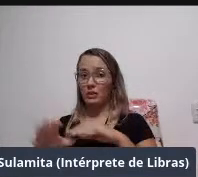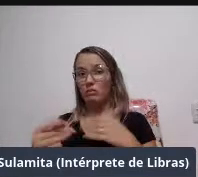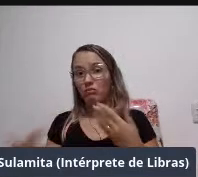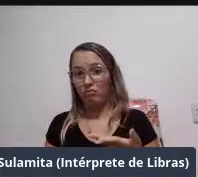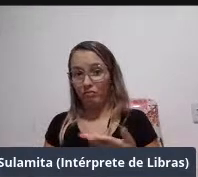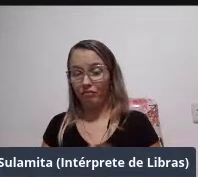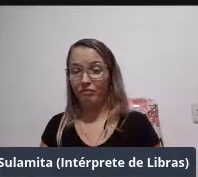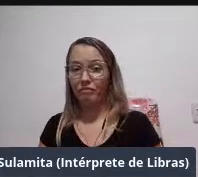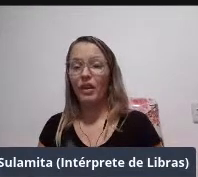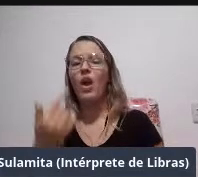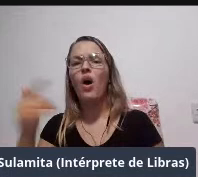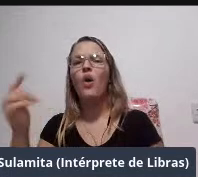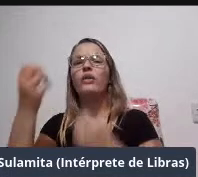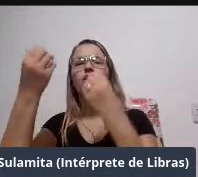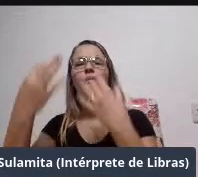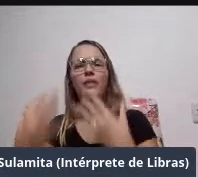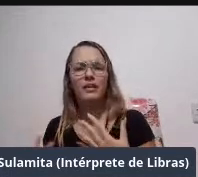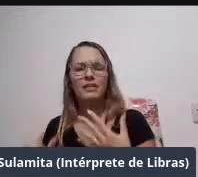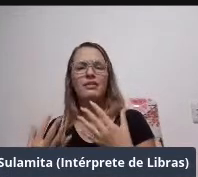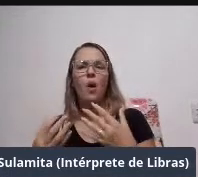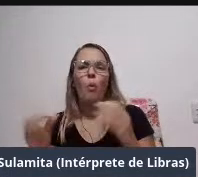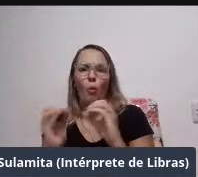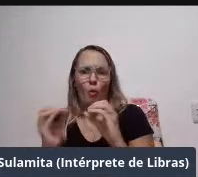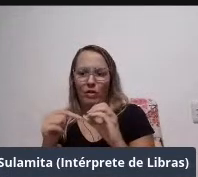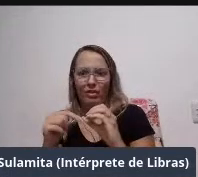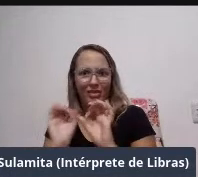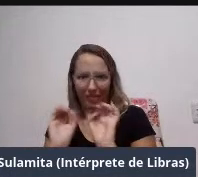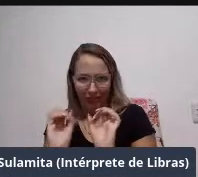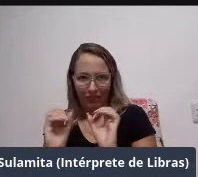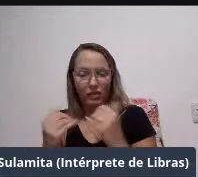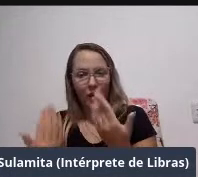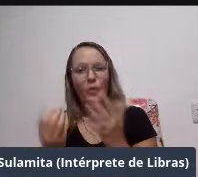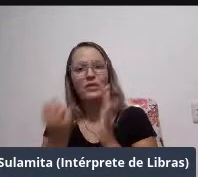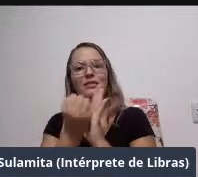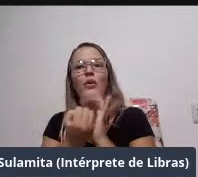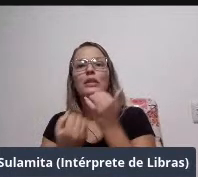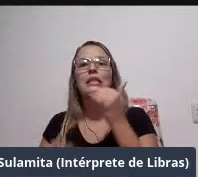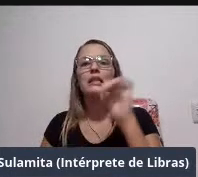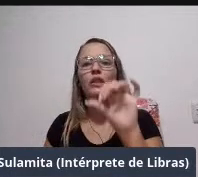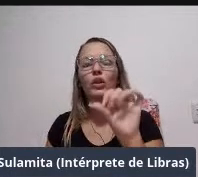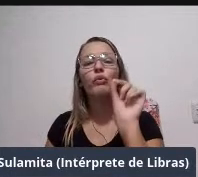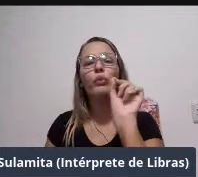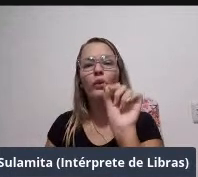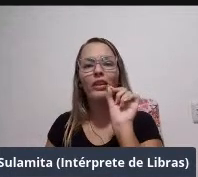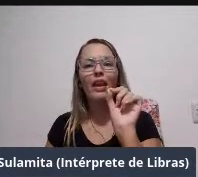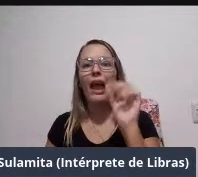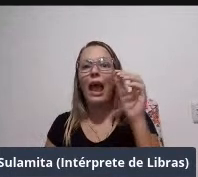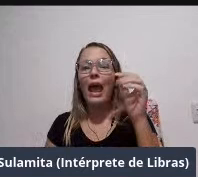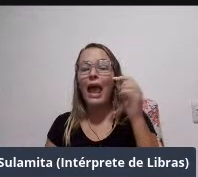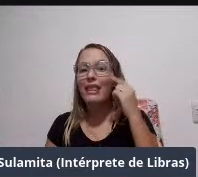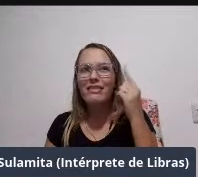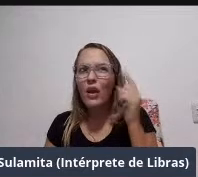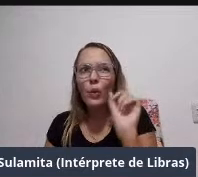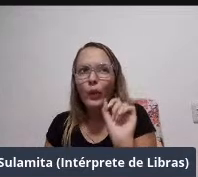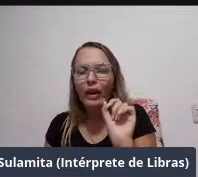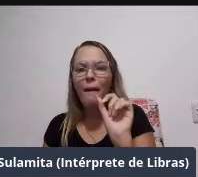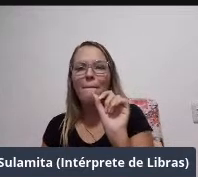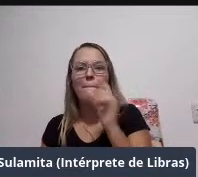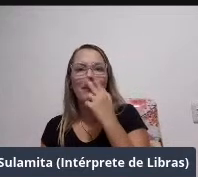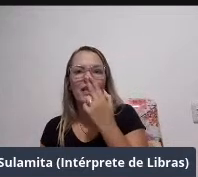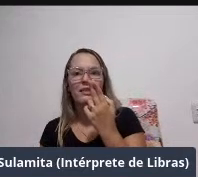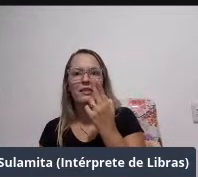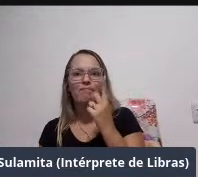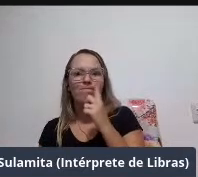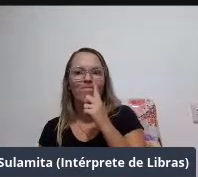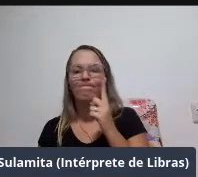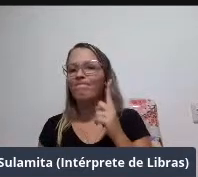Outra explicação para a ausência, quando se fala do século XIX, seria a ideia de que era proibido, que até hoje, para muita gente,